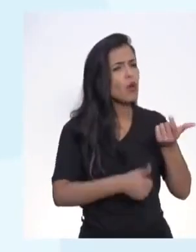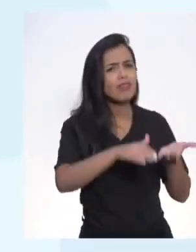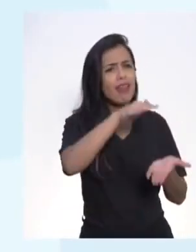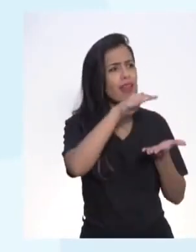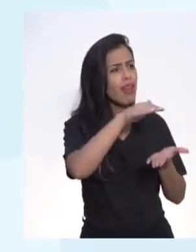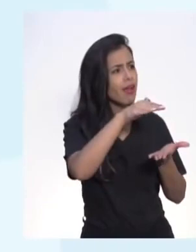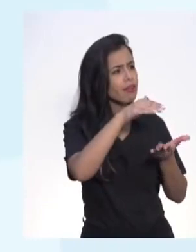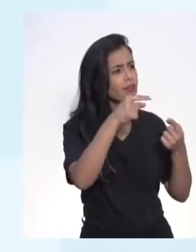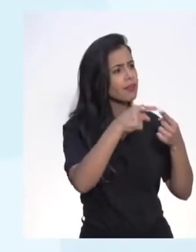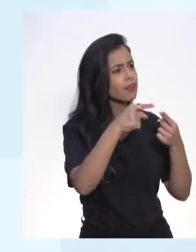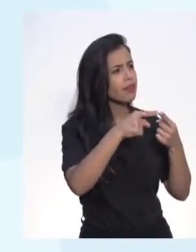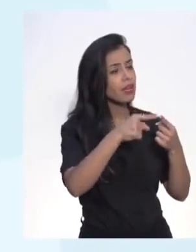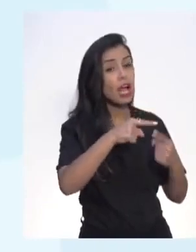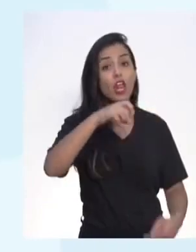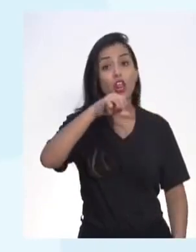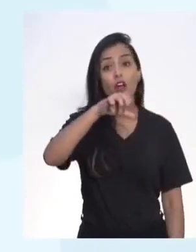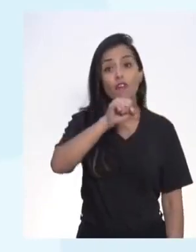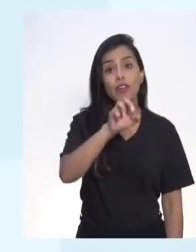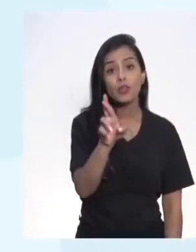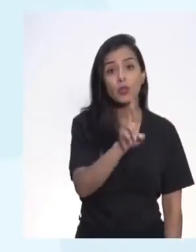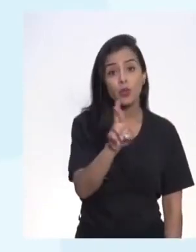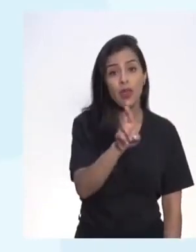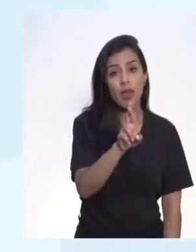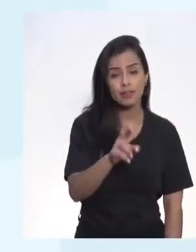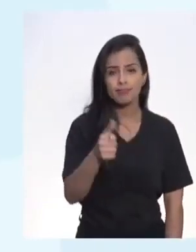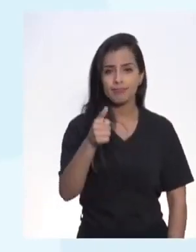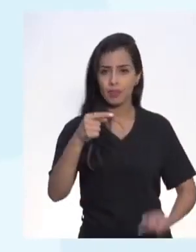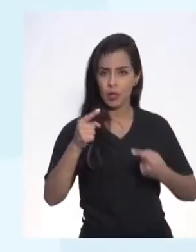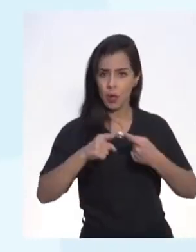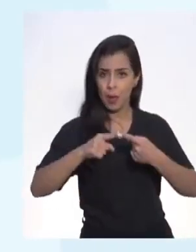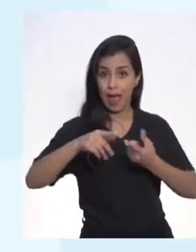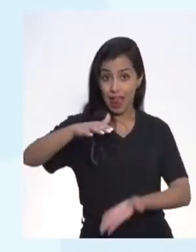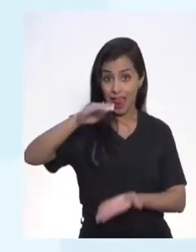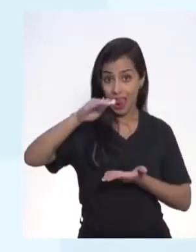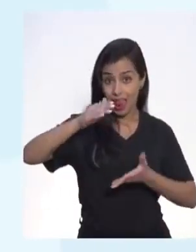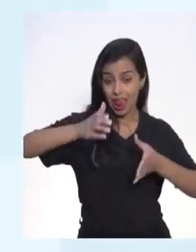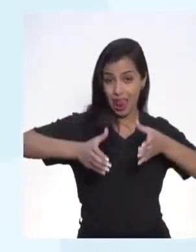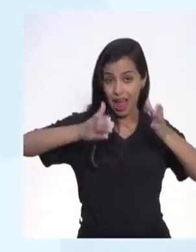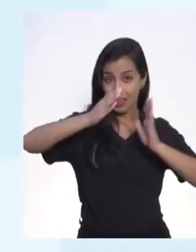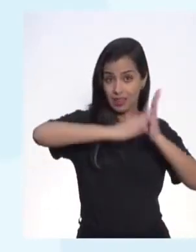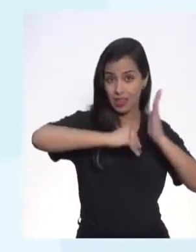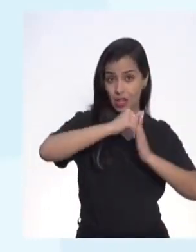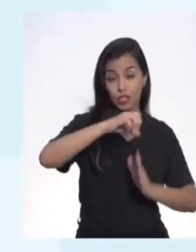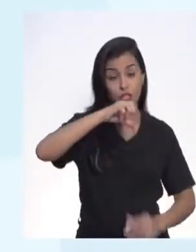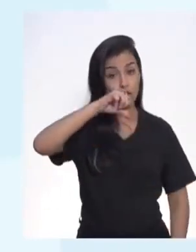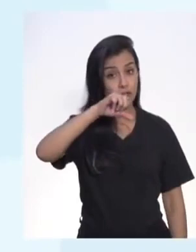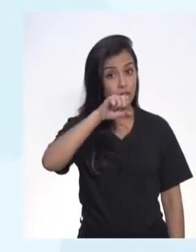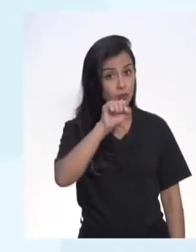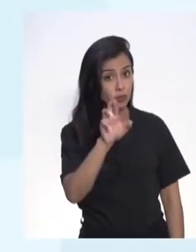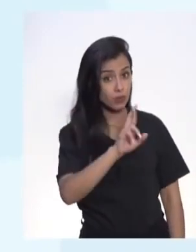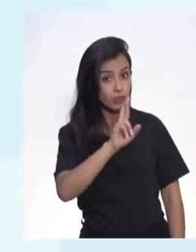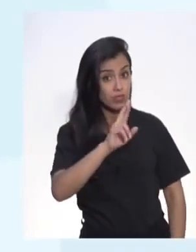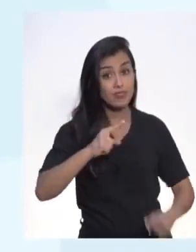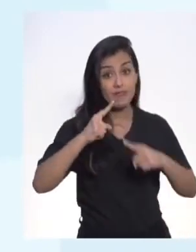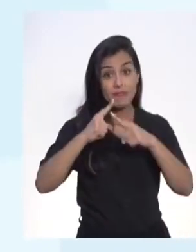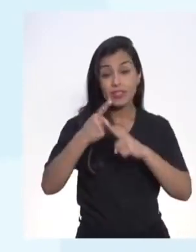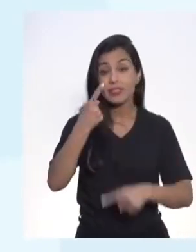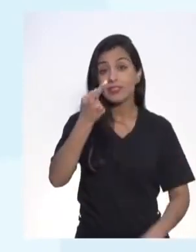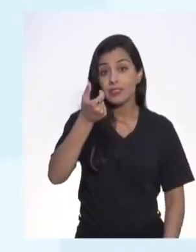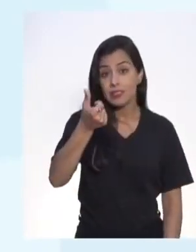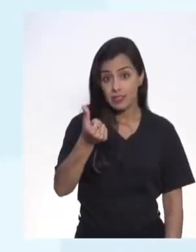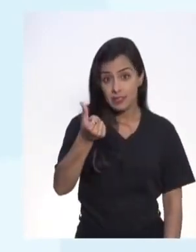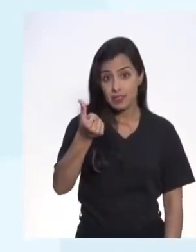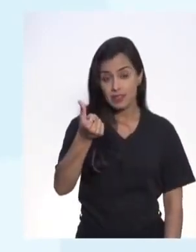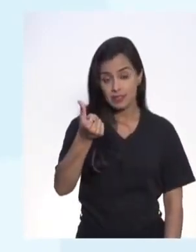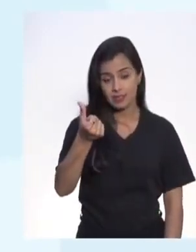R$ 98. Então, no produto 1, R$ 98, vezes as 16 latas que eu preciso, ou 16